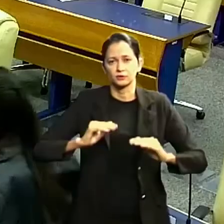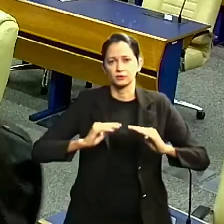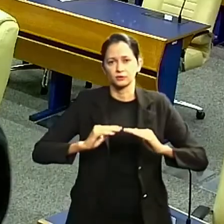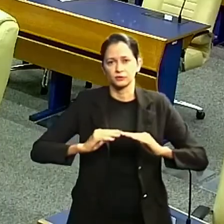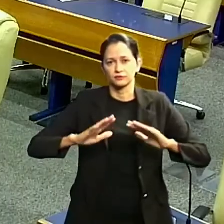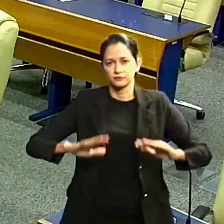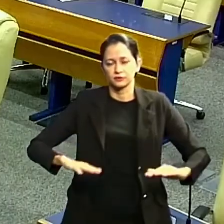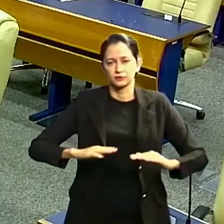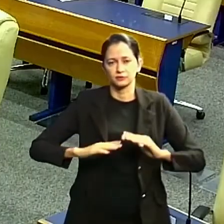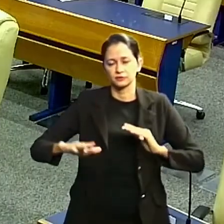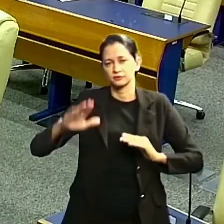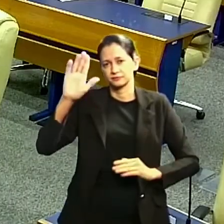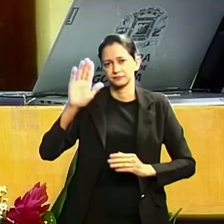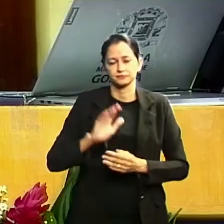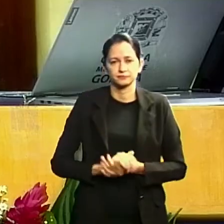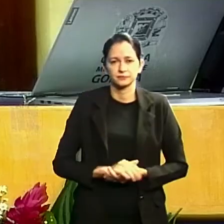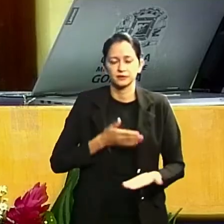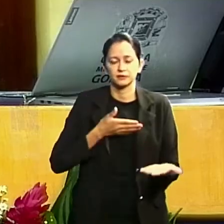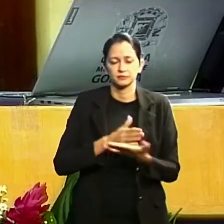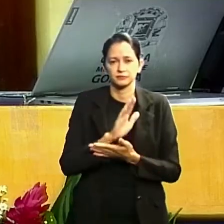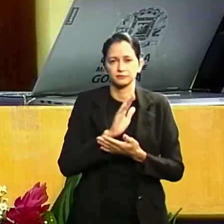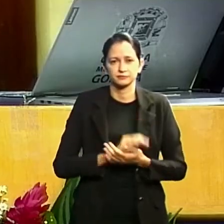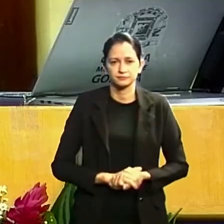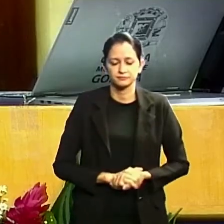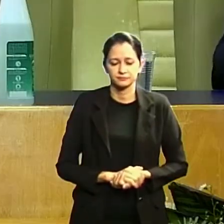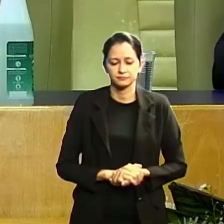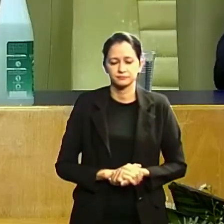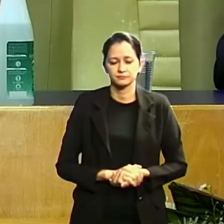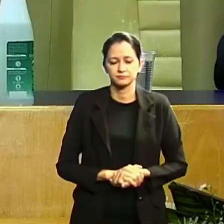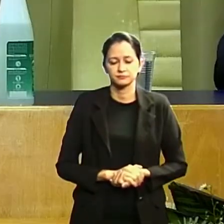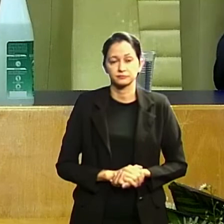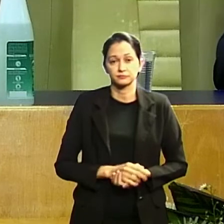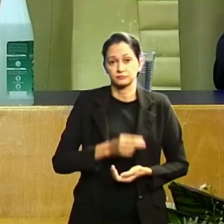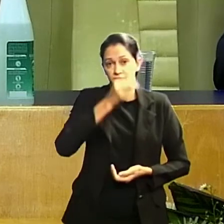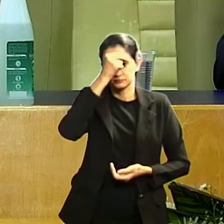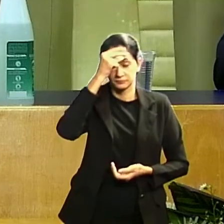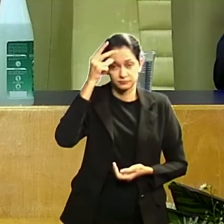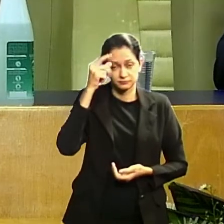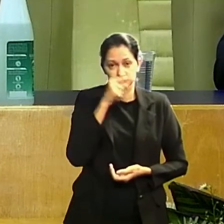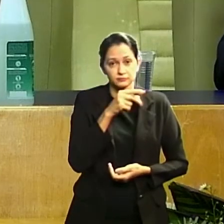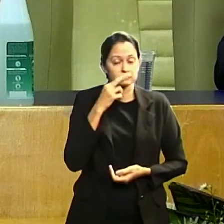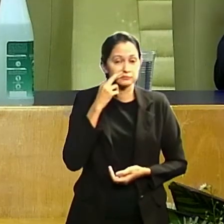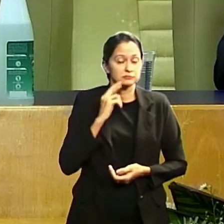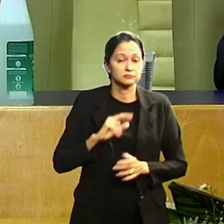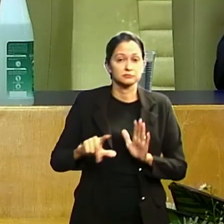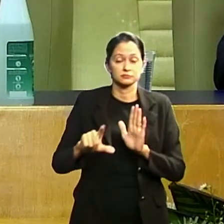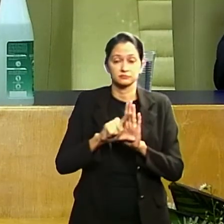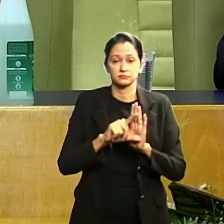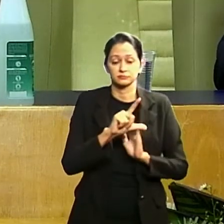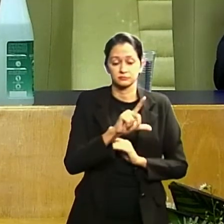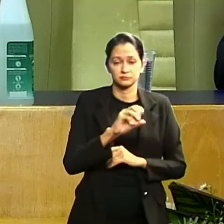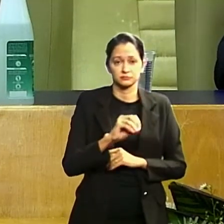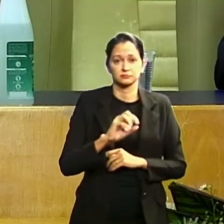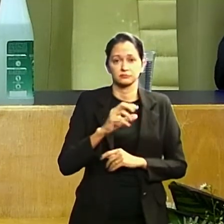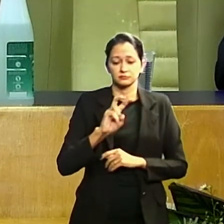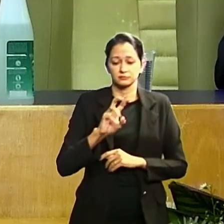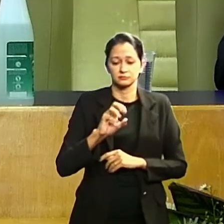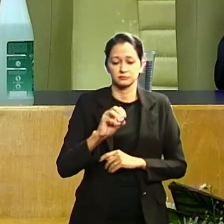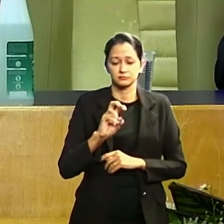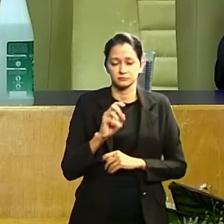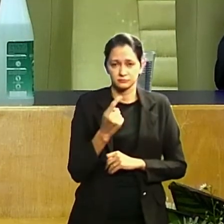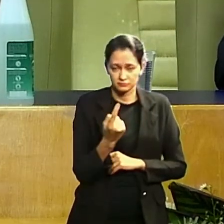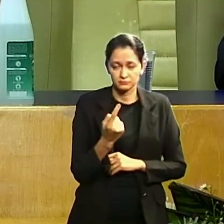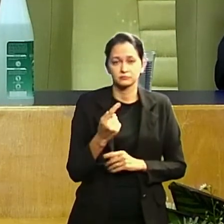Favoráveis, permaneçam como estão, contrário, se manifestem. Aprovado o projeto. Próximo. Prefeito Municipal de Goiânia, Lei Ordinária 501, desafeta de